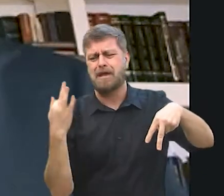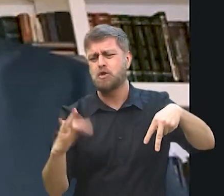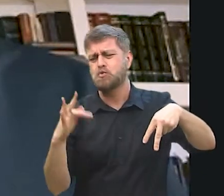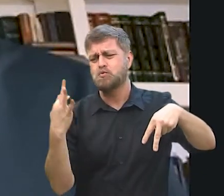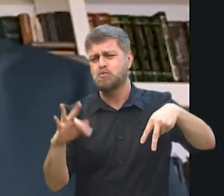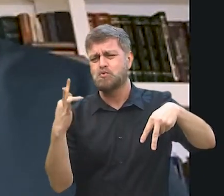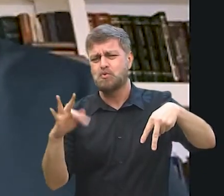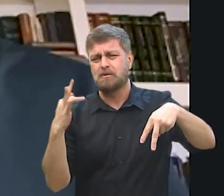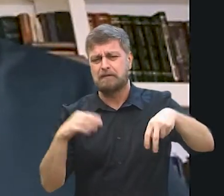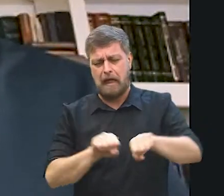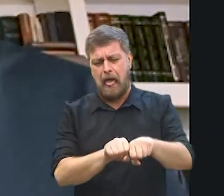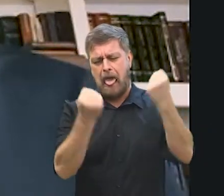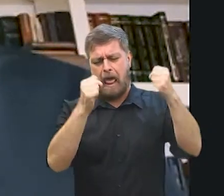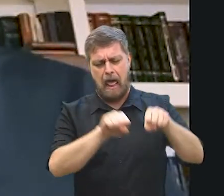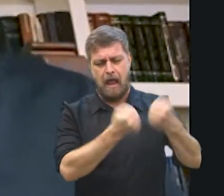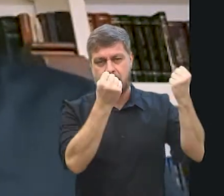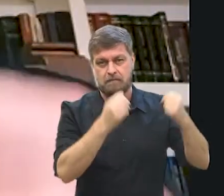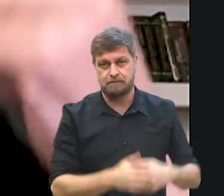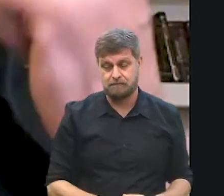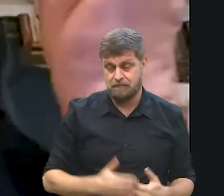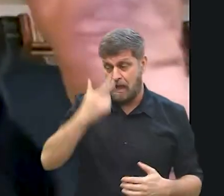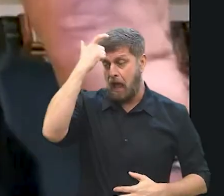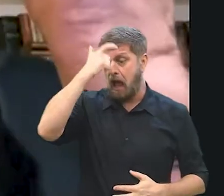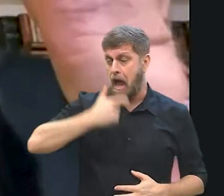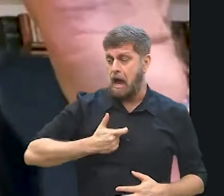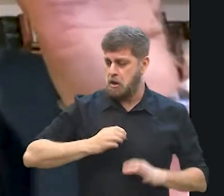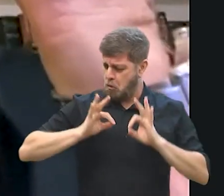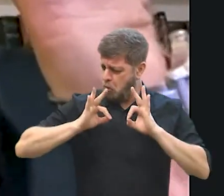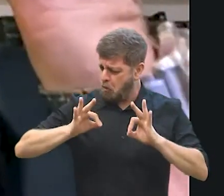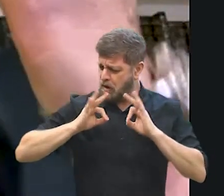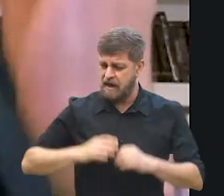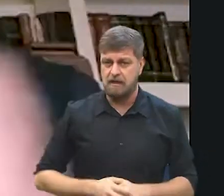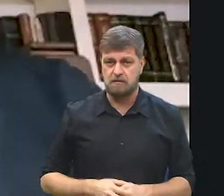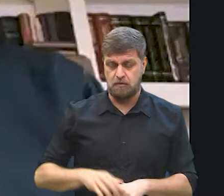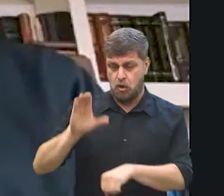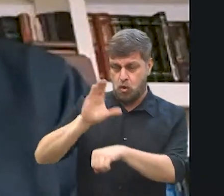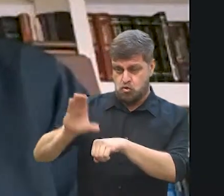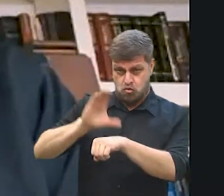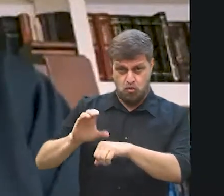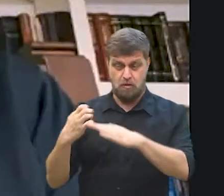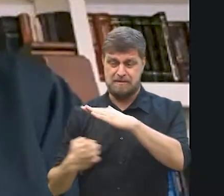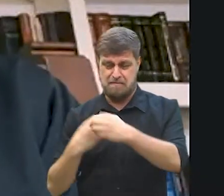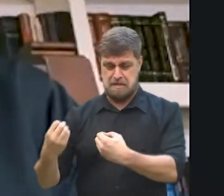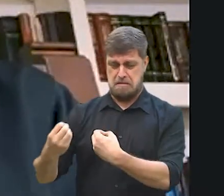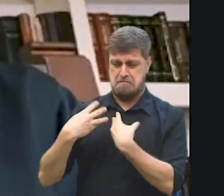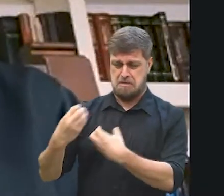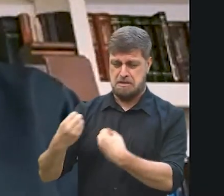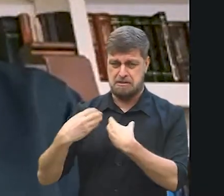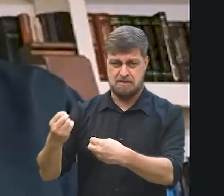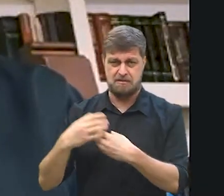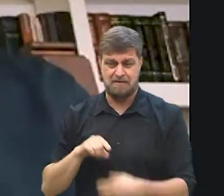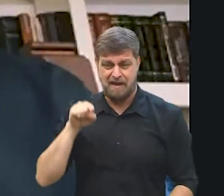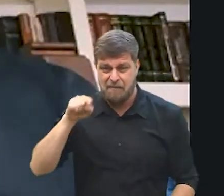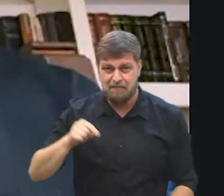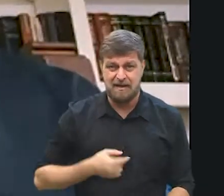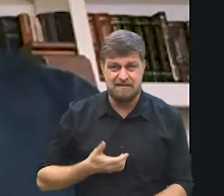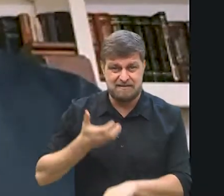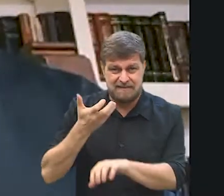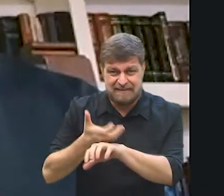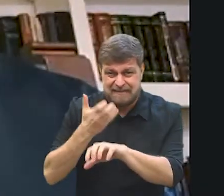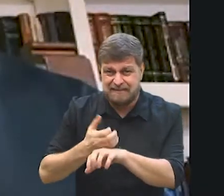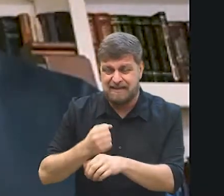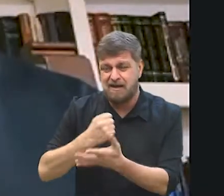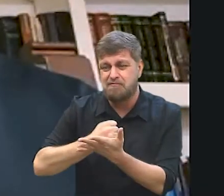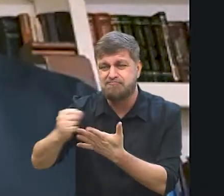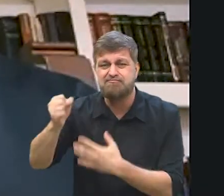joelho, podres, destruídos. Ah, mas eu fiz tudo certo, eu fui na aula da empresa de ergonomia. É que a aula de ergonomia